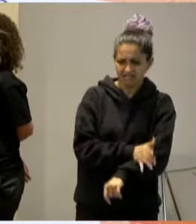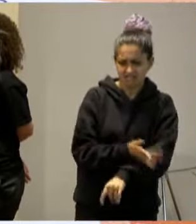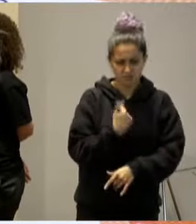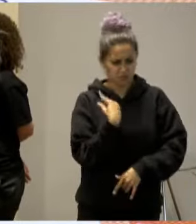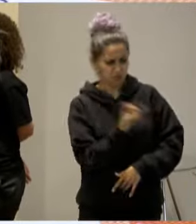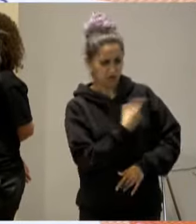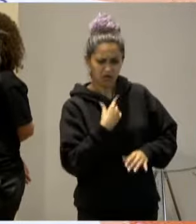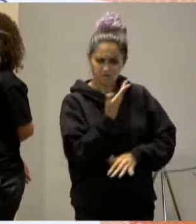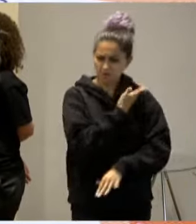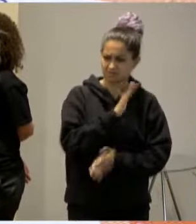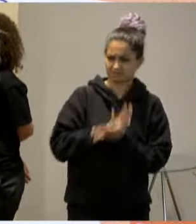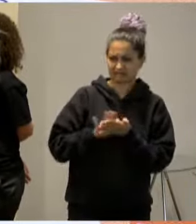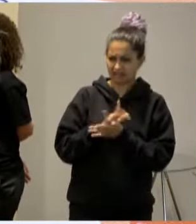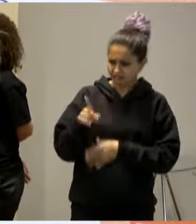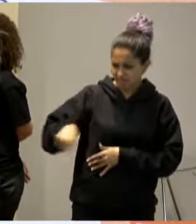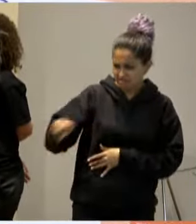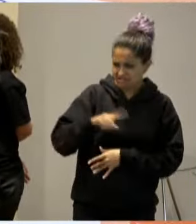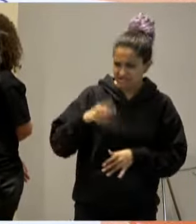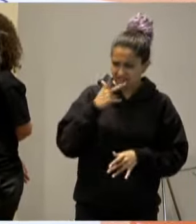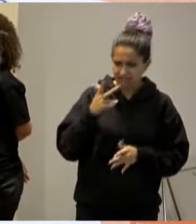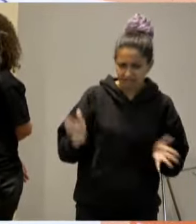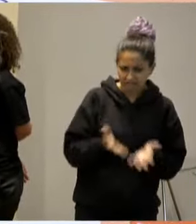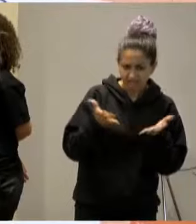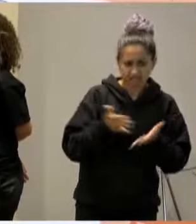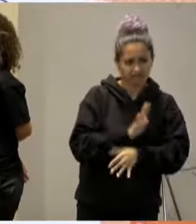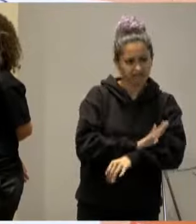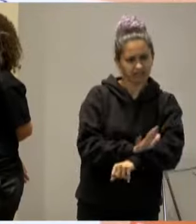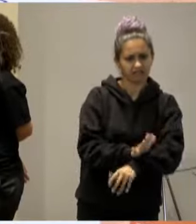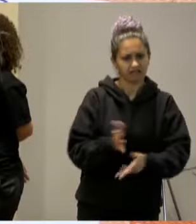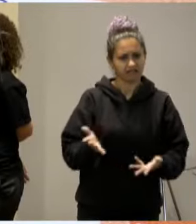isso. Quando a gente tem que olhar